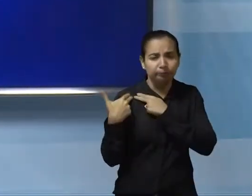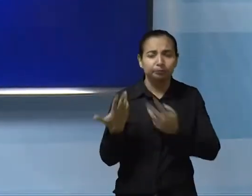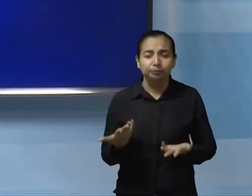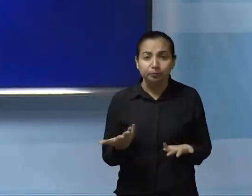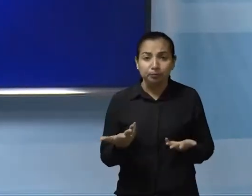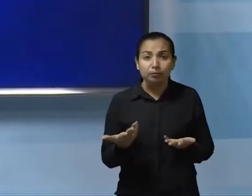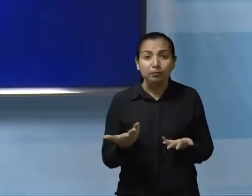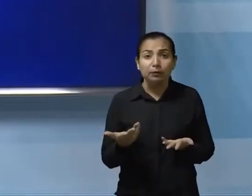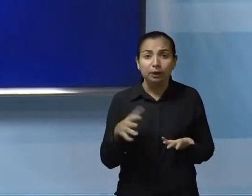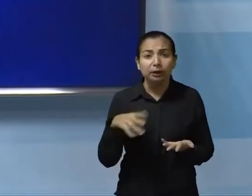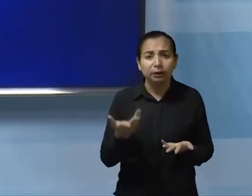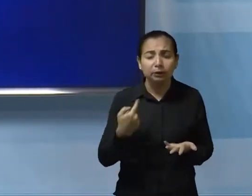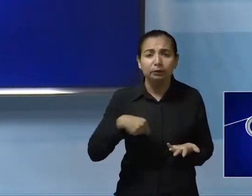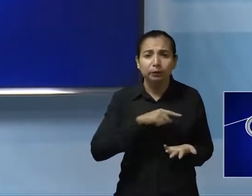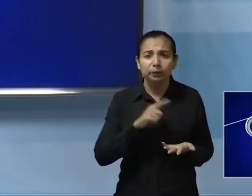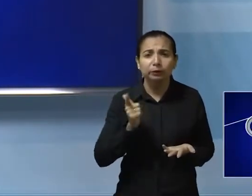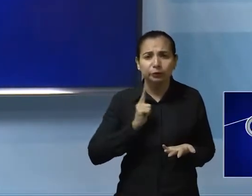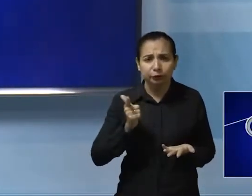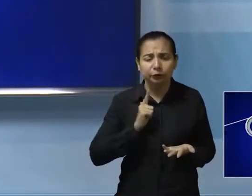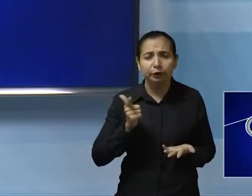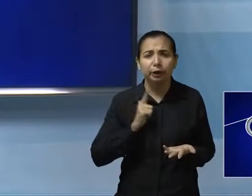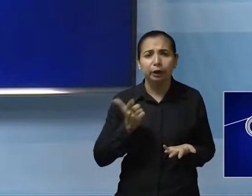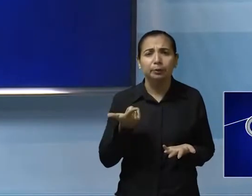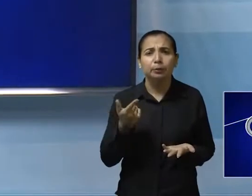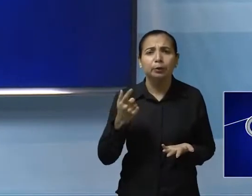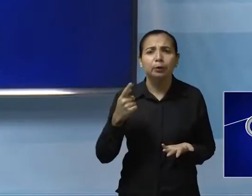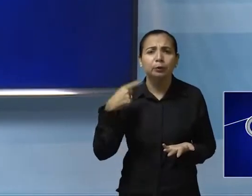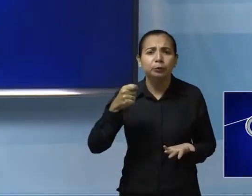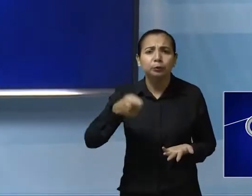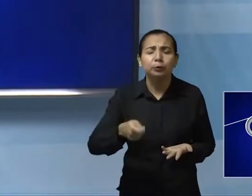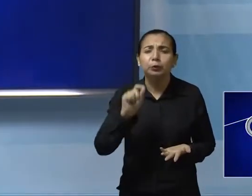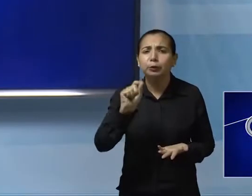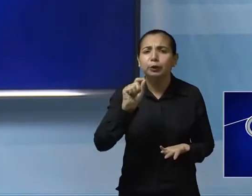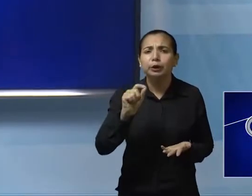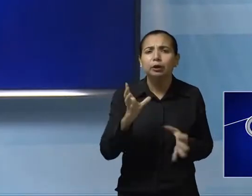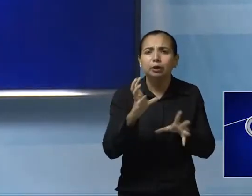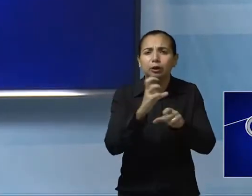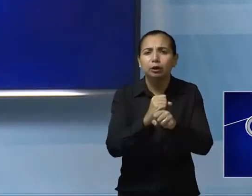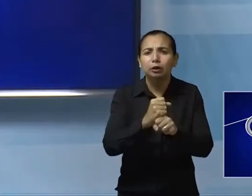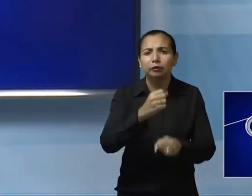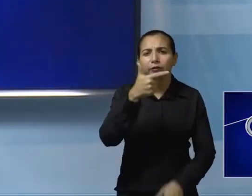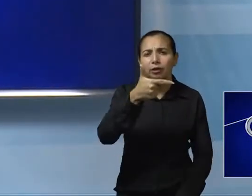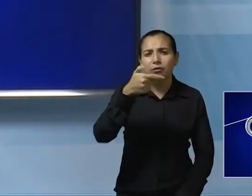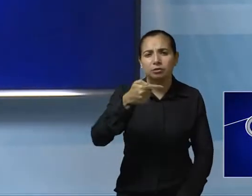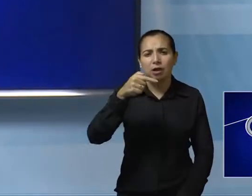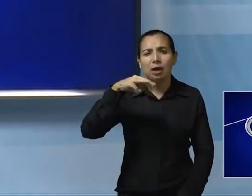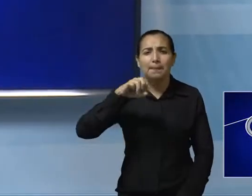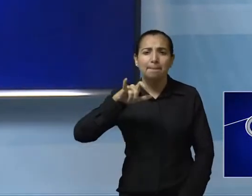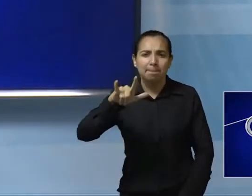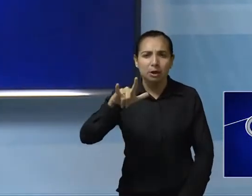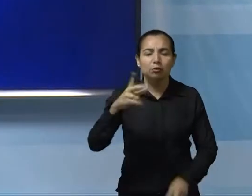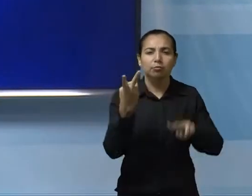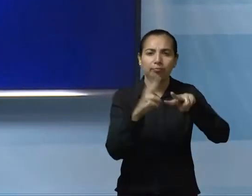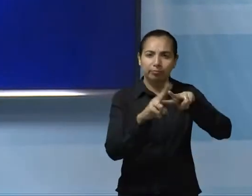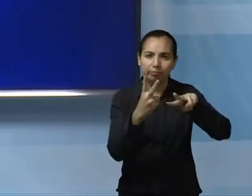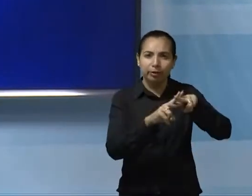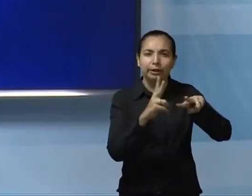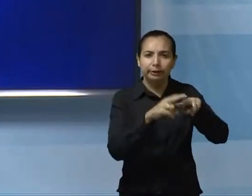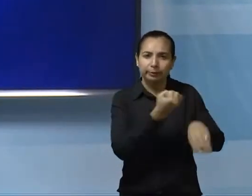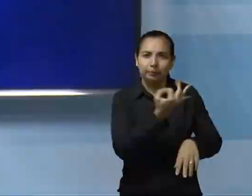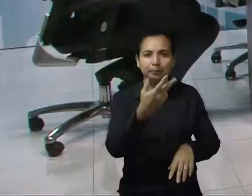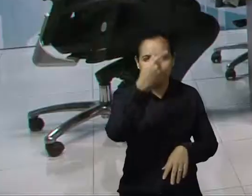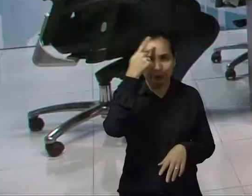hoje, salve melhor juízo, algo em torno de 27 mil presos encarcerados